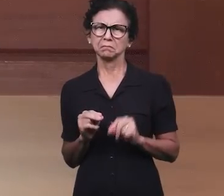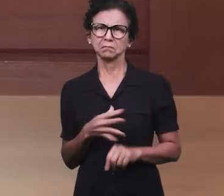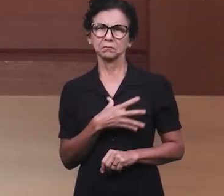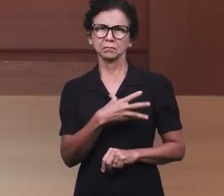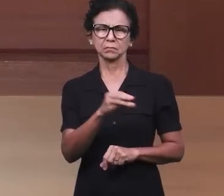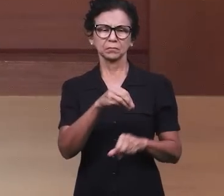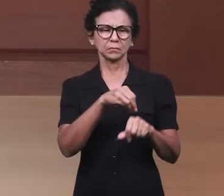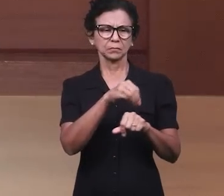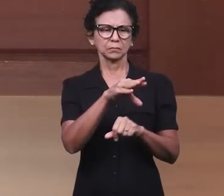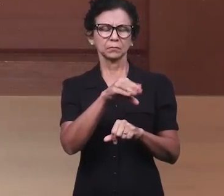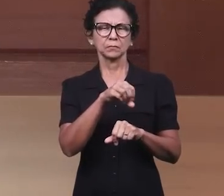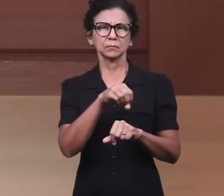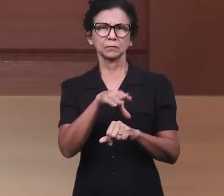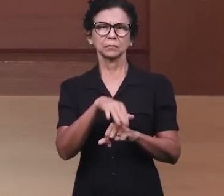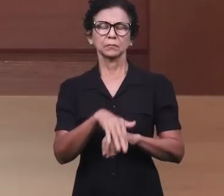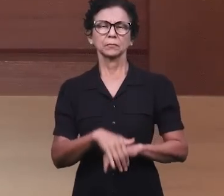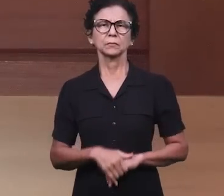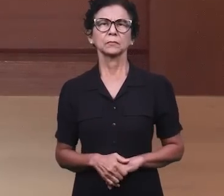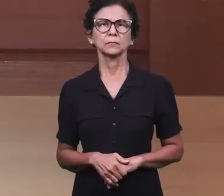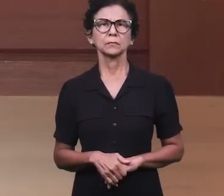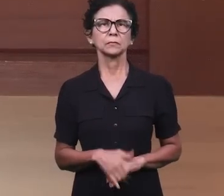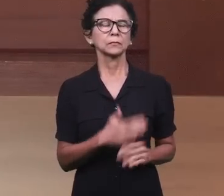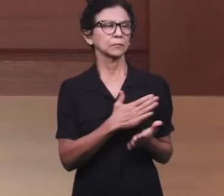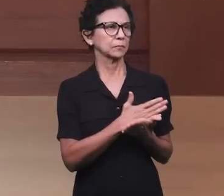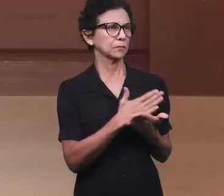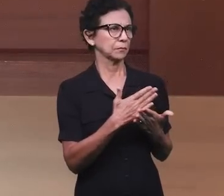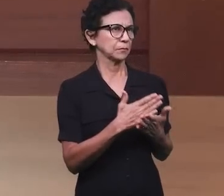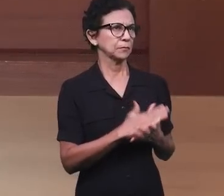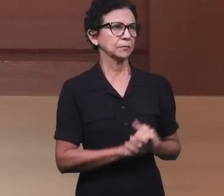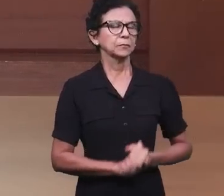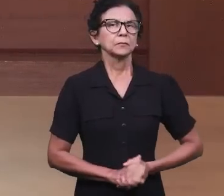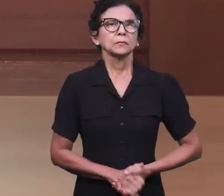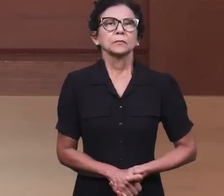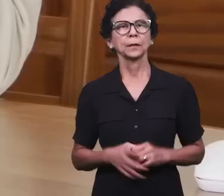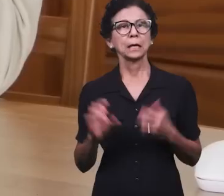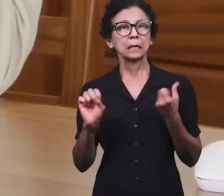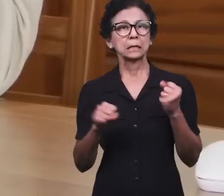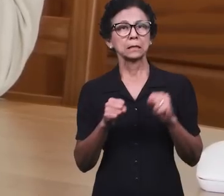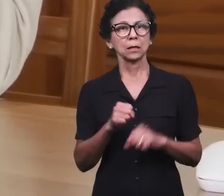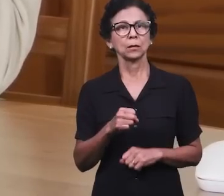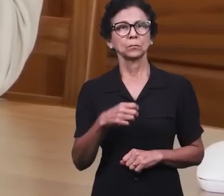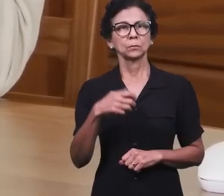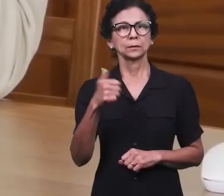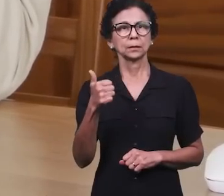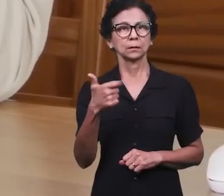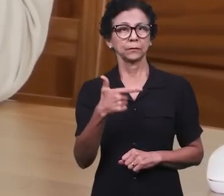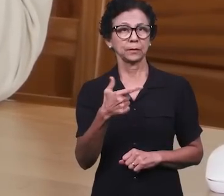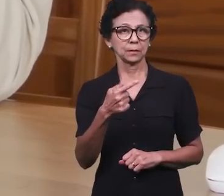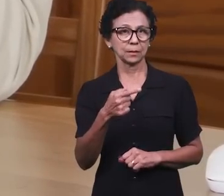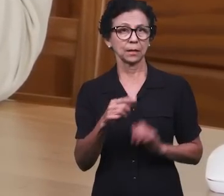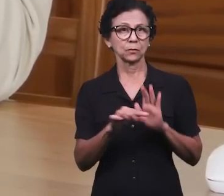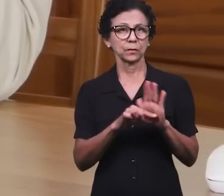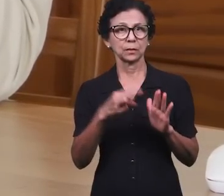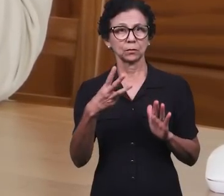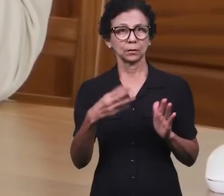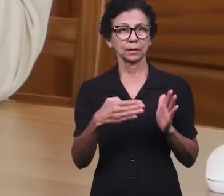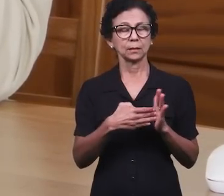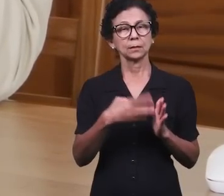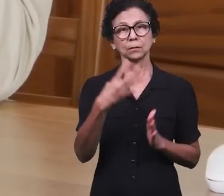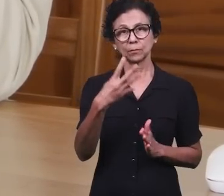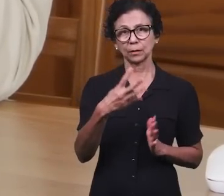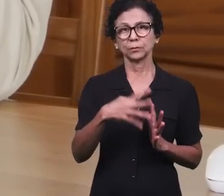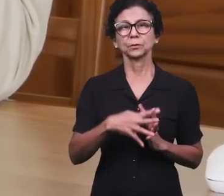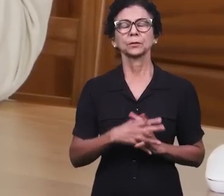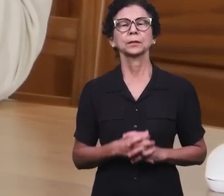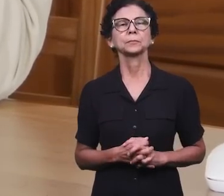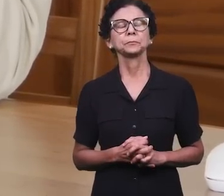Vou pedir para o pastor Luiz que possa iniciar, fazer uma introdução sobre o assunto. Vamos ler aqui Salmo 127,